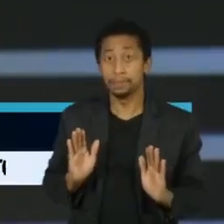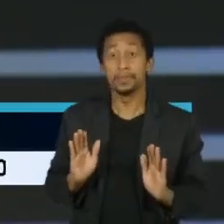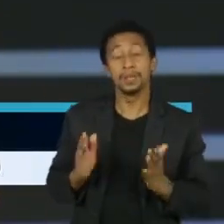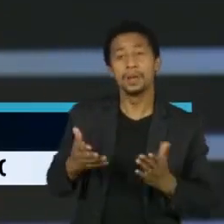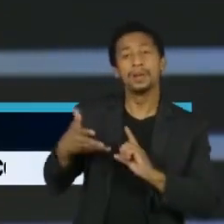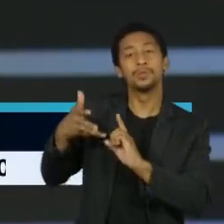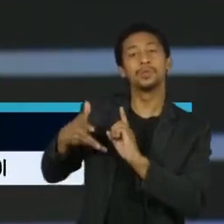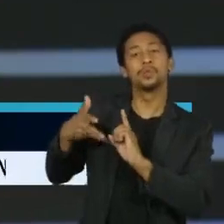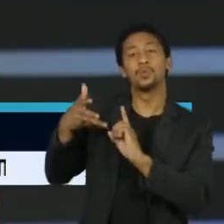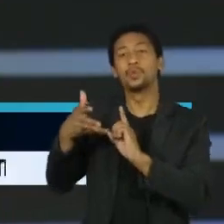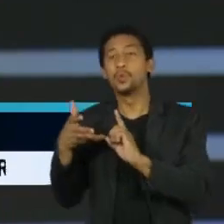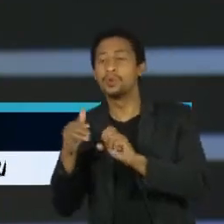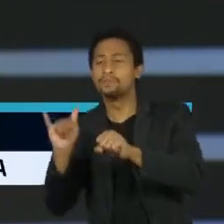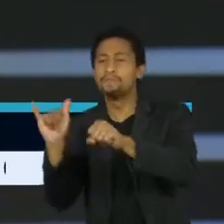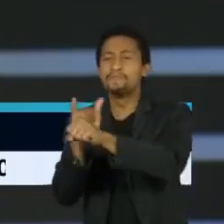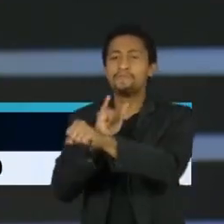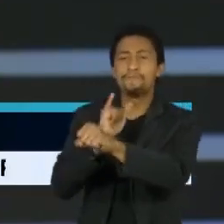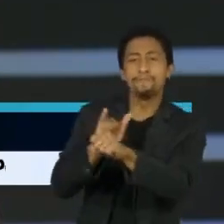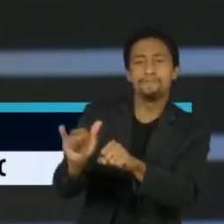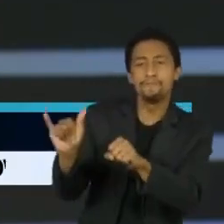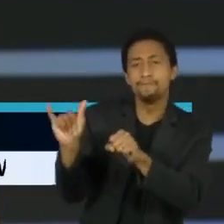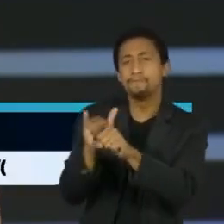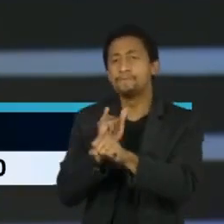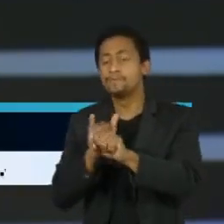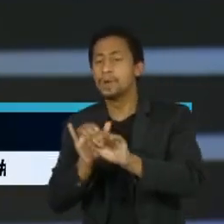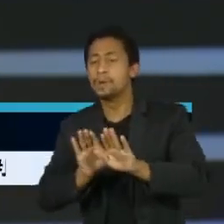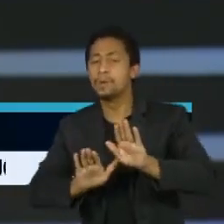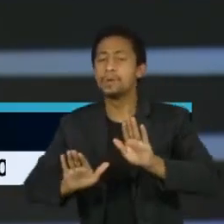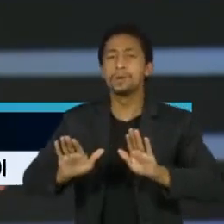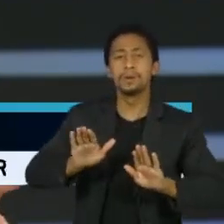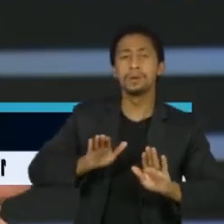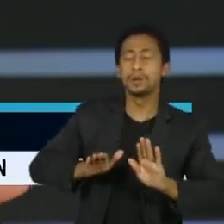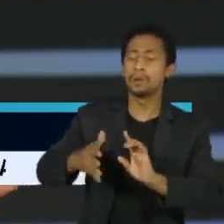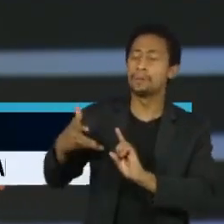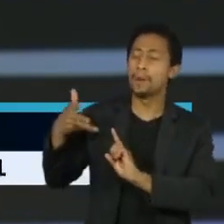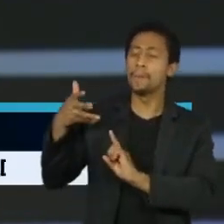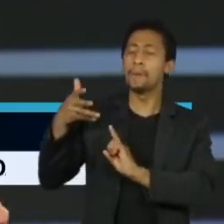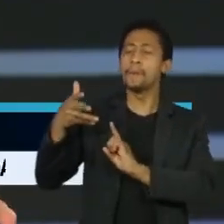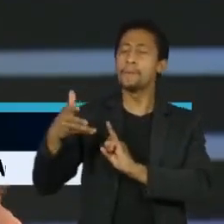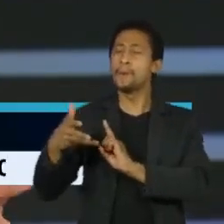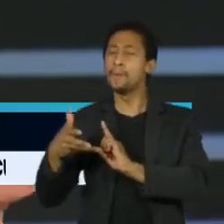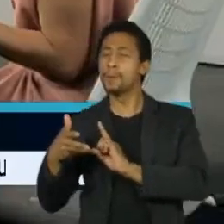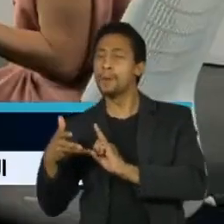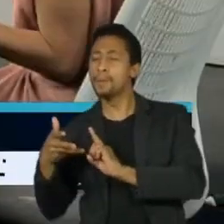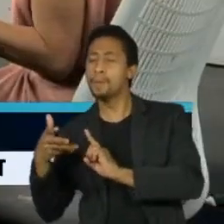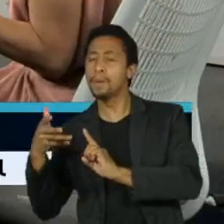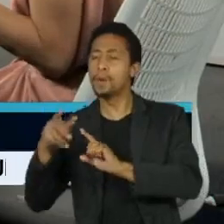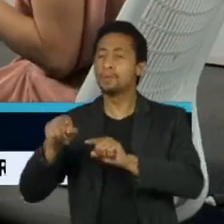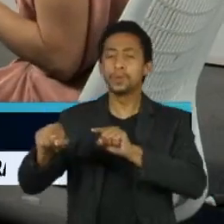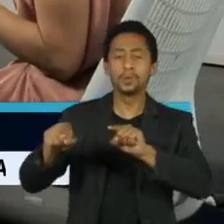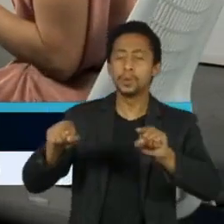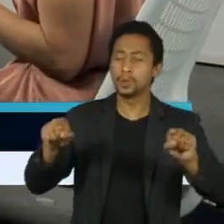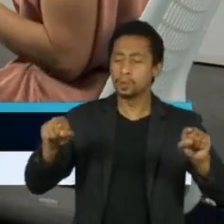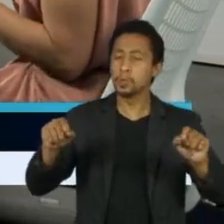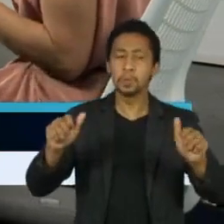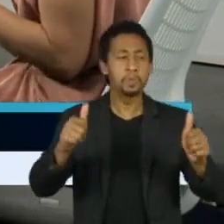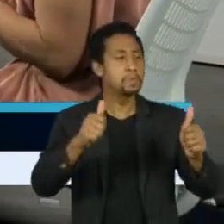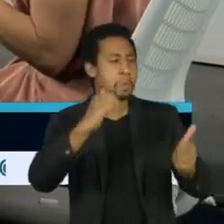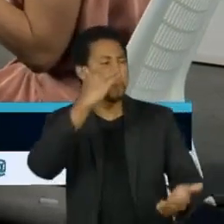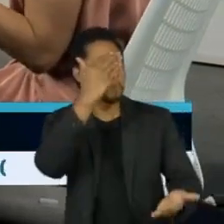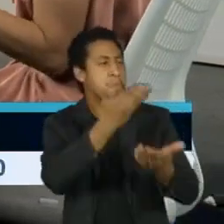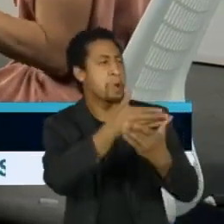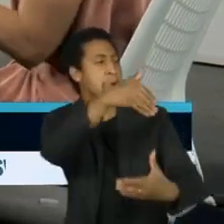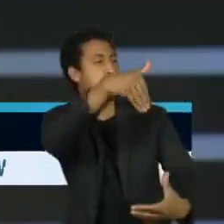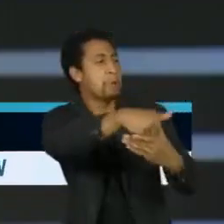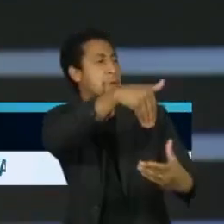foi um discurso todo lá muito cuidadosamente preparado para agradar a gregos e troianos. Mas, como você bem